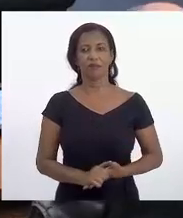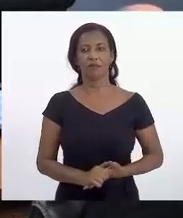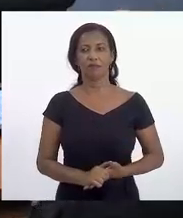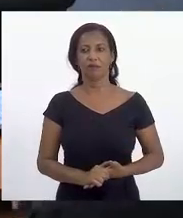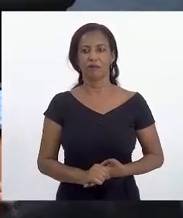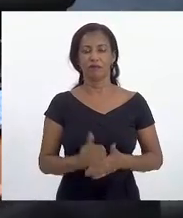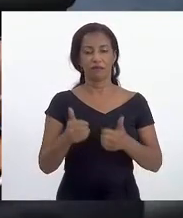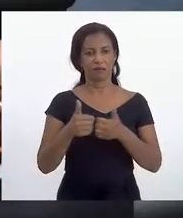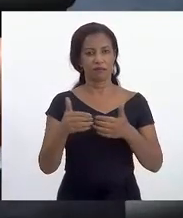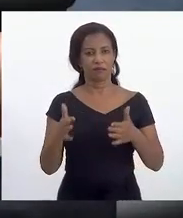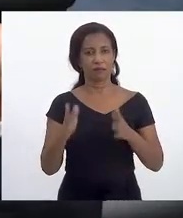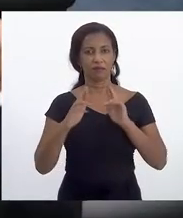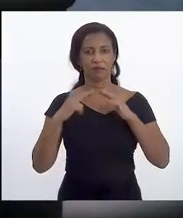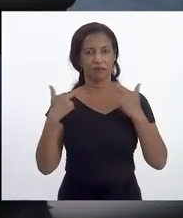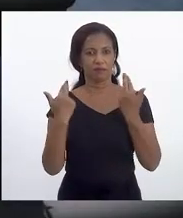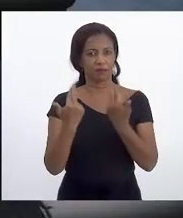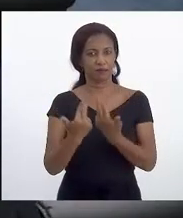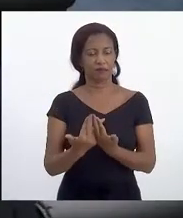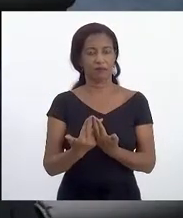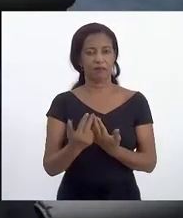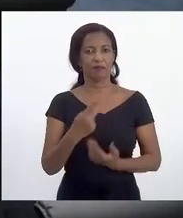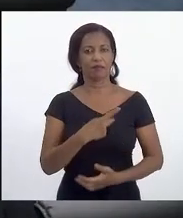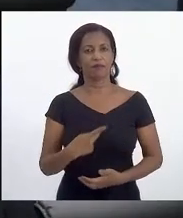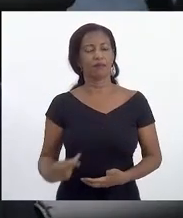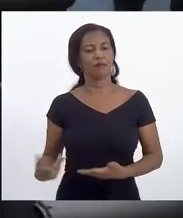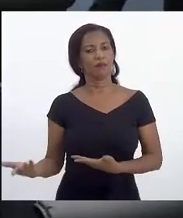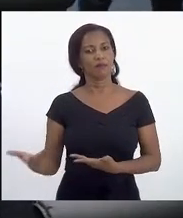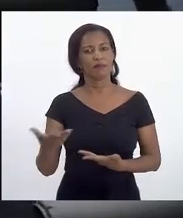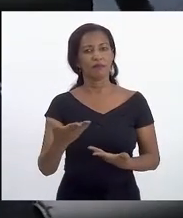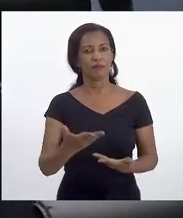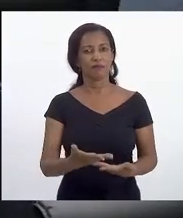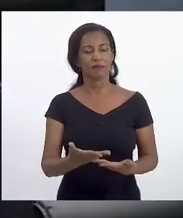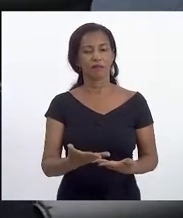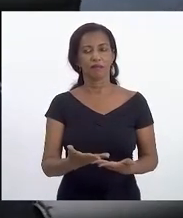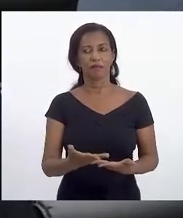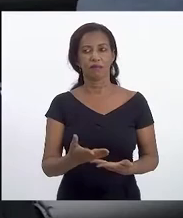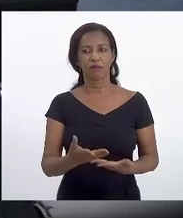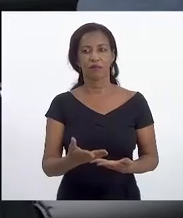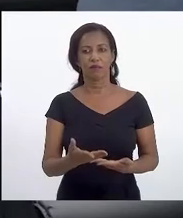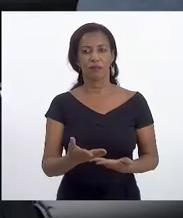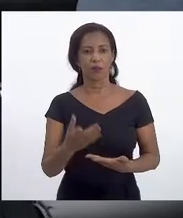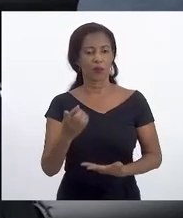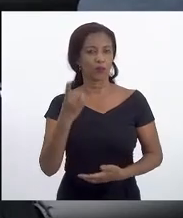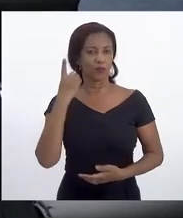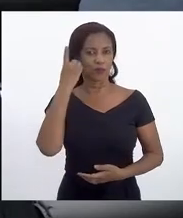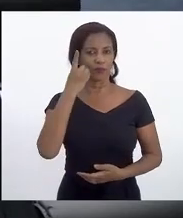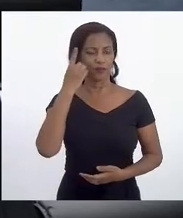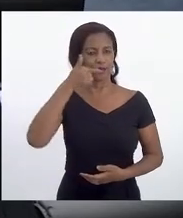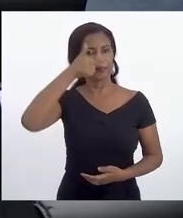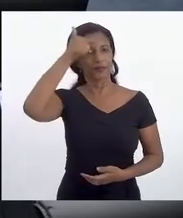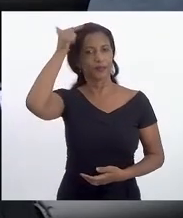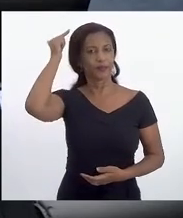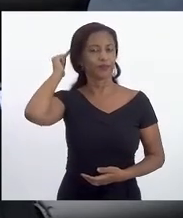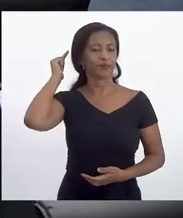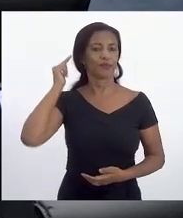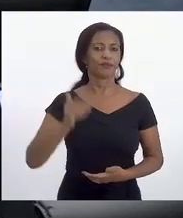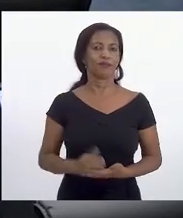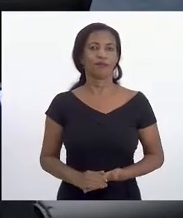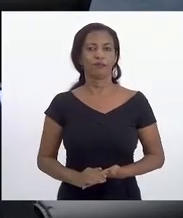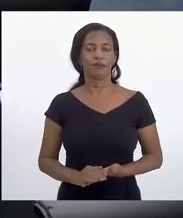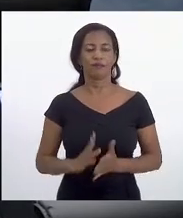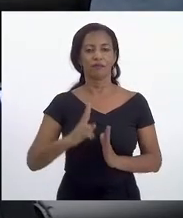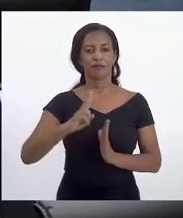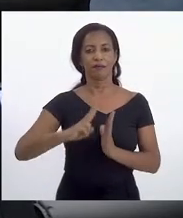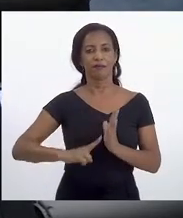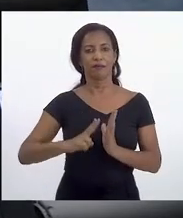e está aberta a sessão a presidência convida o Nobre Deputado Luiz Paulo para